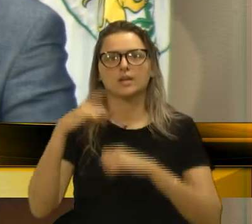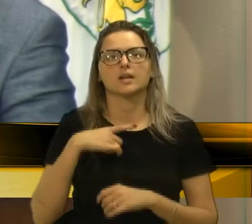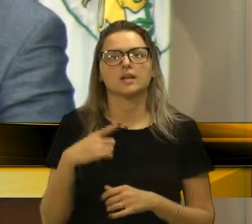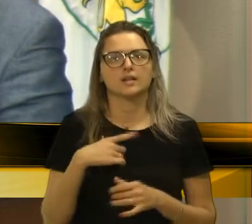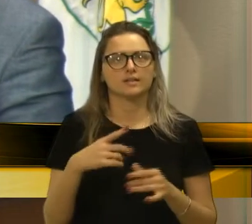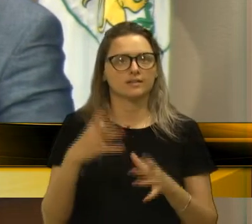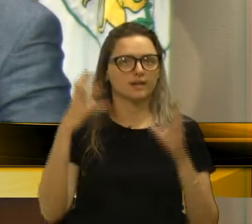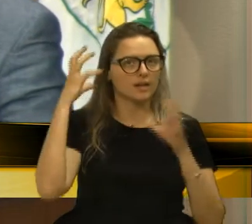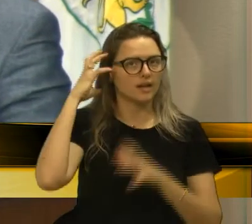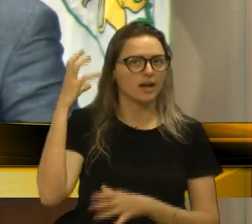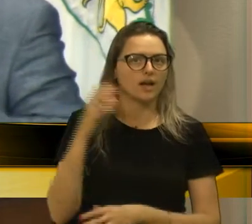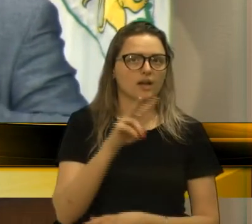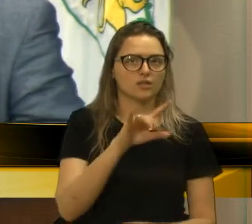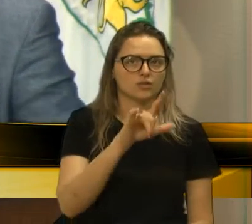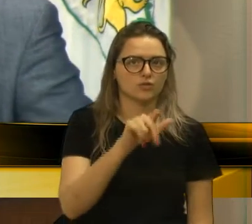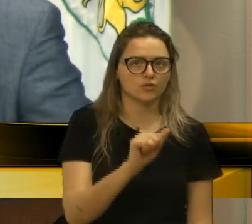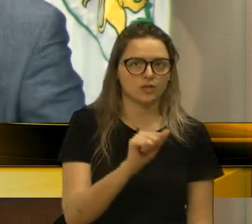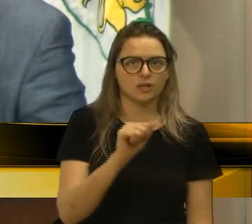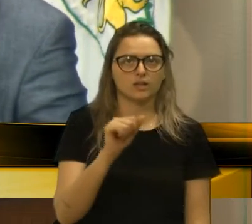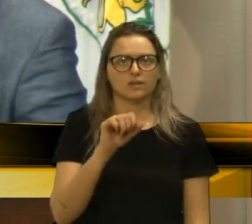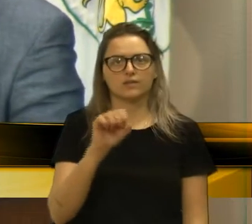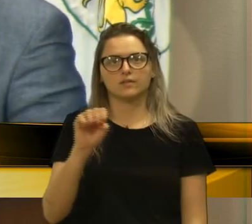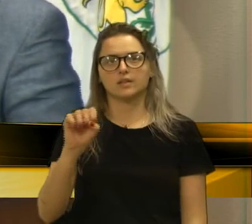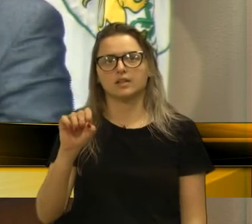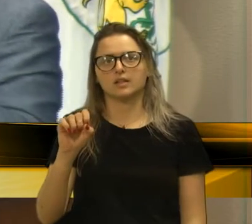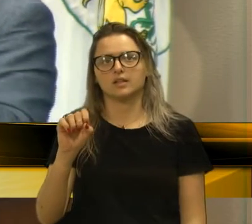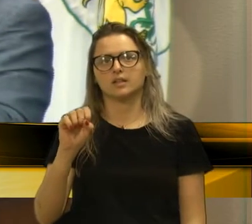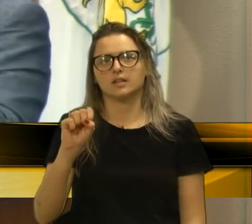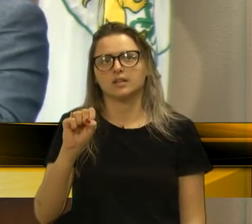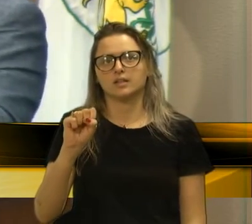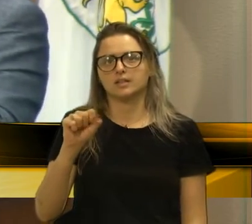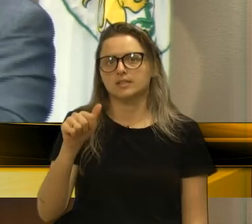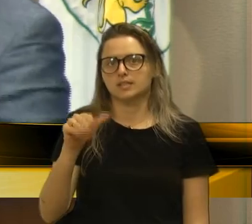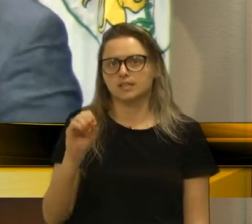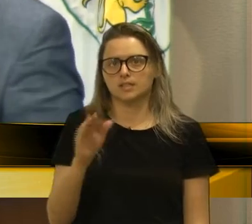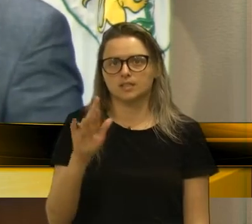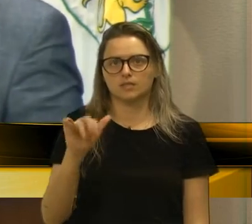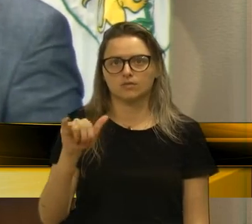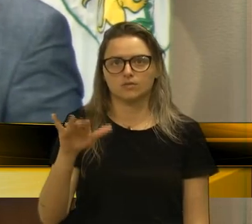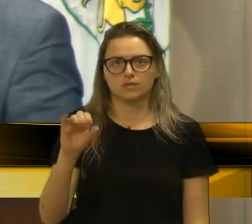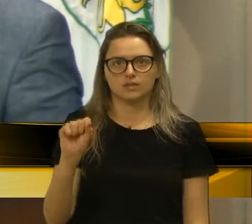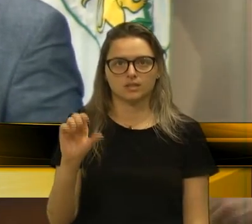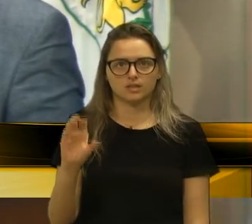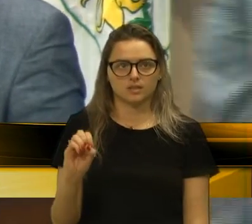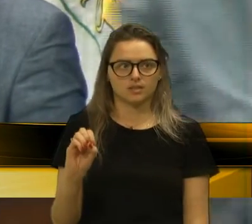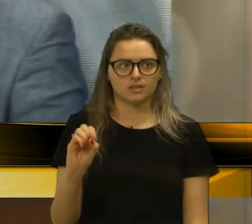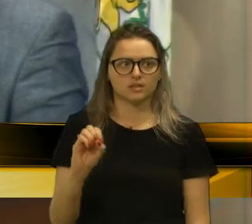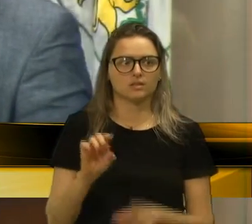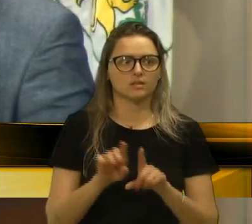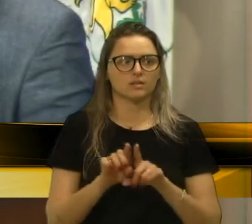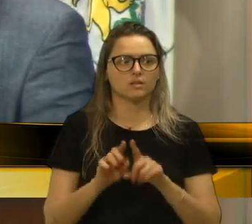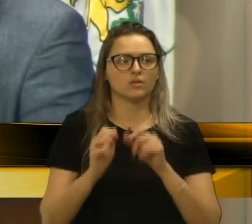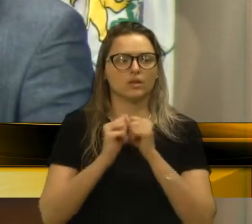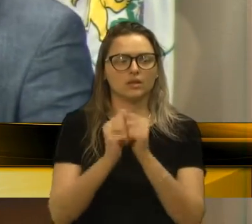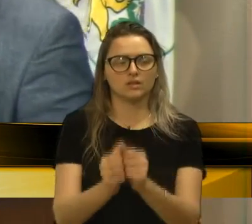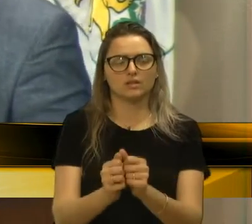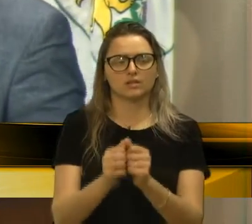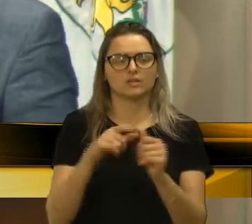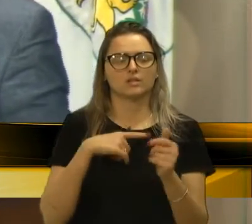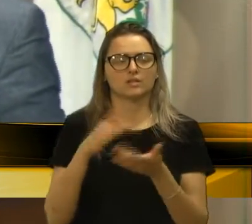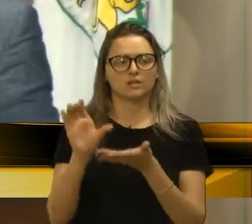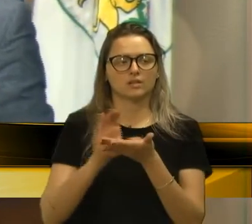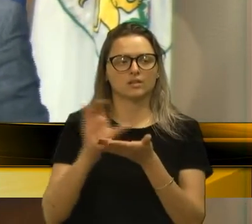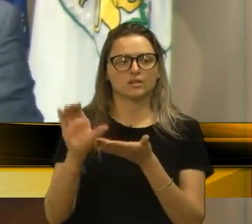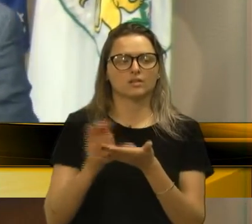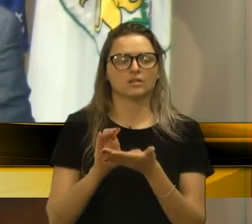sérios, Rádio Viva, Tua Rádio, Rádio São Francisco, Rádio Caxias, veículos independentes que não precisam de verba publicitária, de verba de governo para